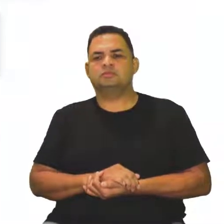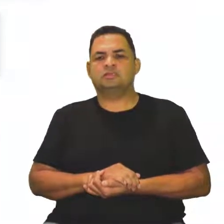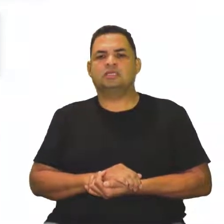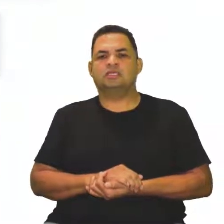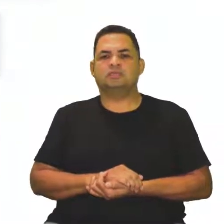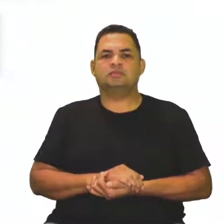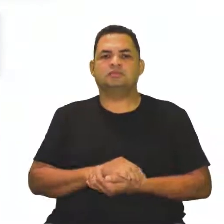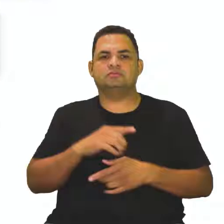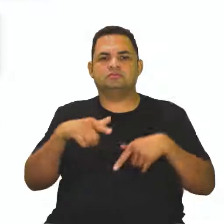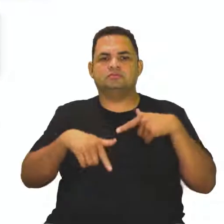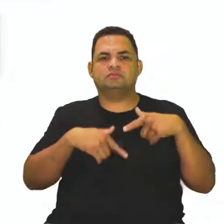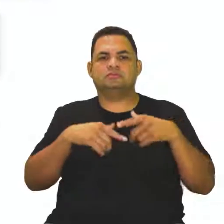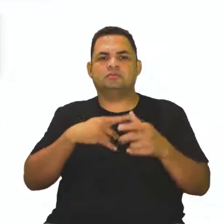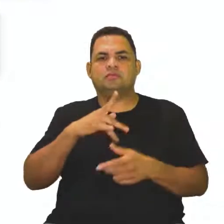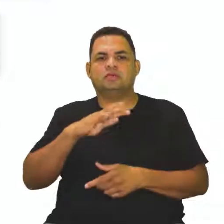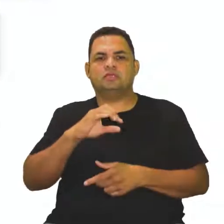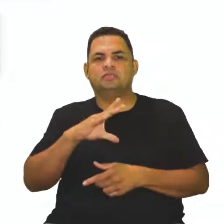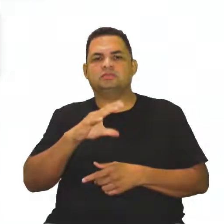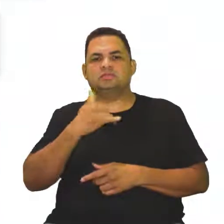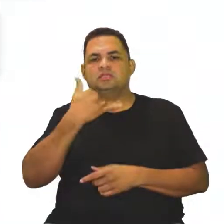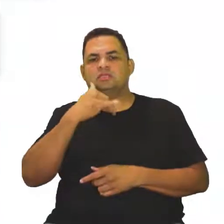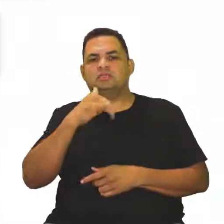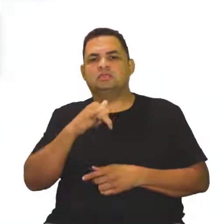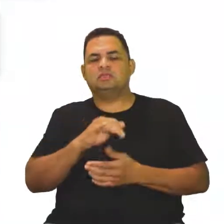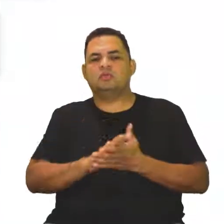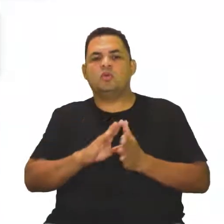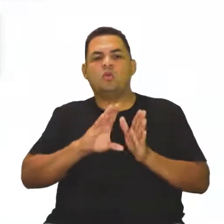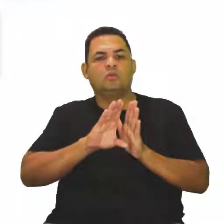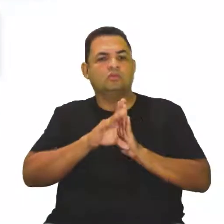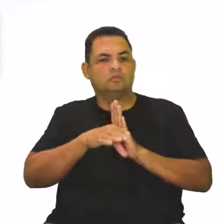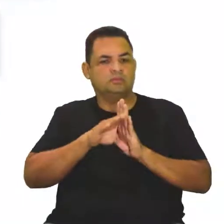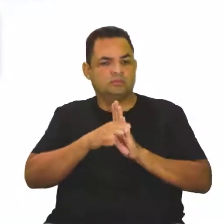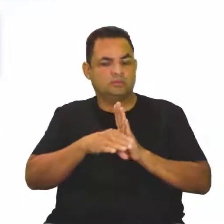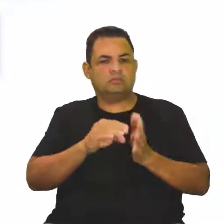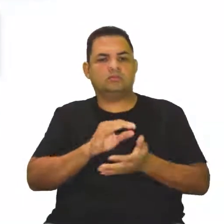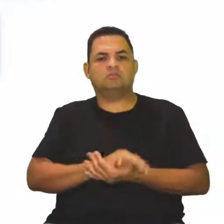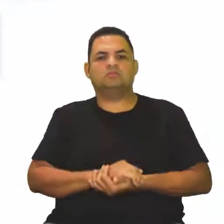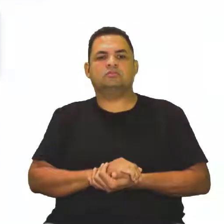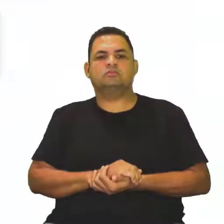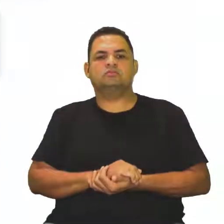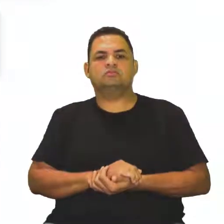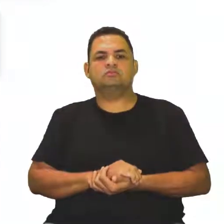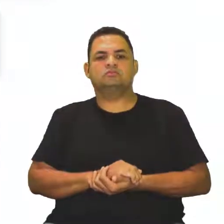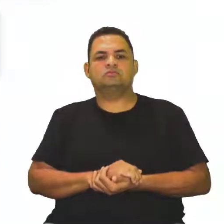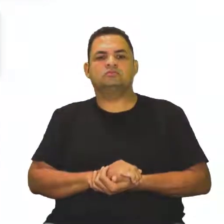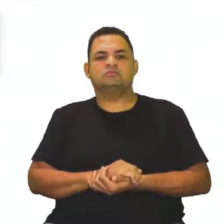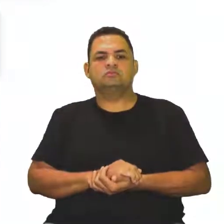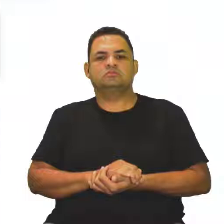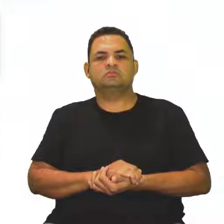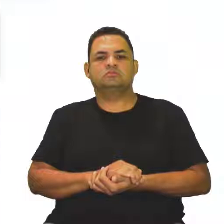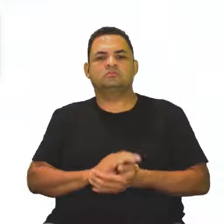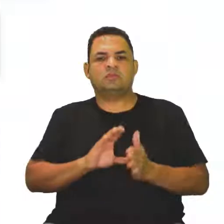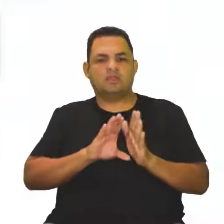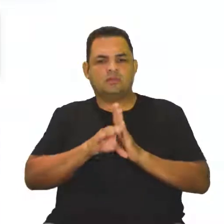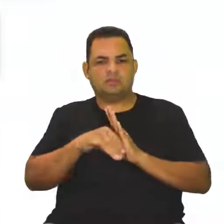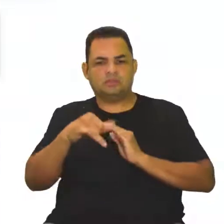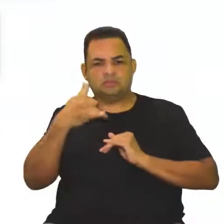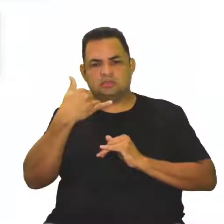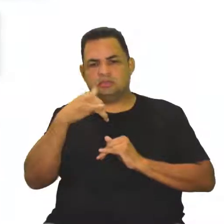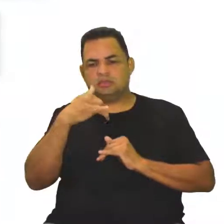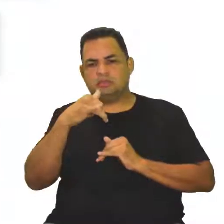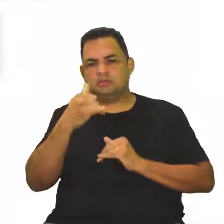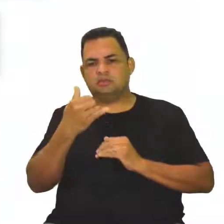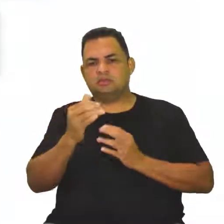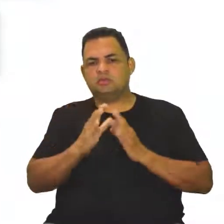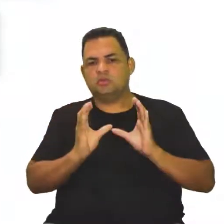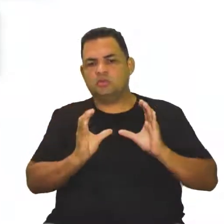elétrica. Nesse primeiro instante, nós vamos trabalhar o conceito de potência elétrica e também potência elétrica